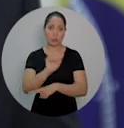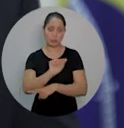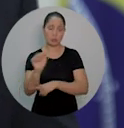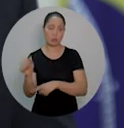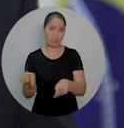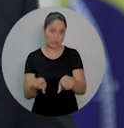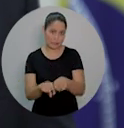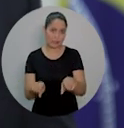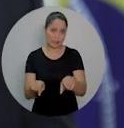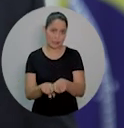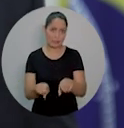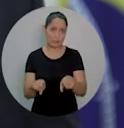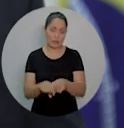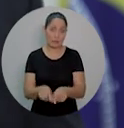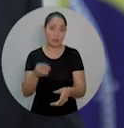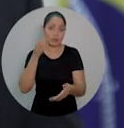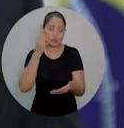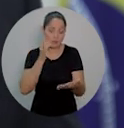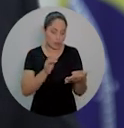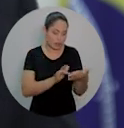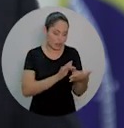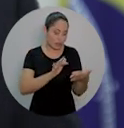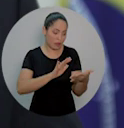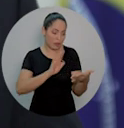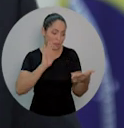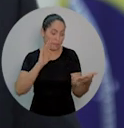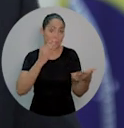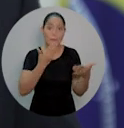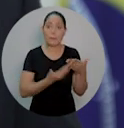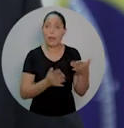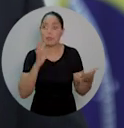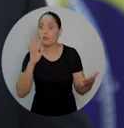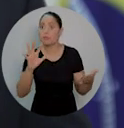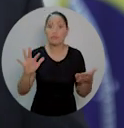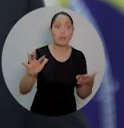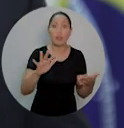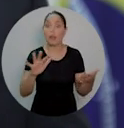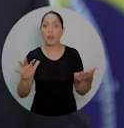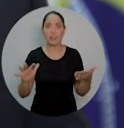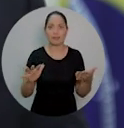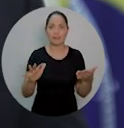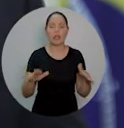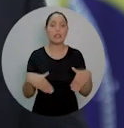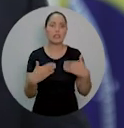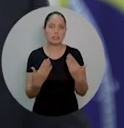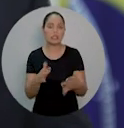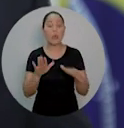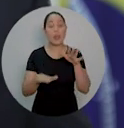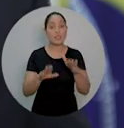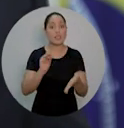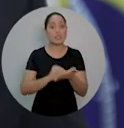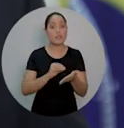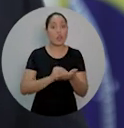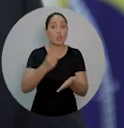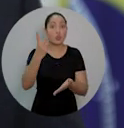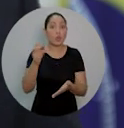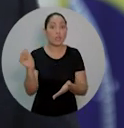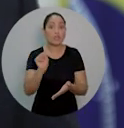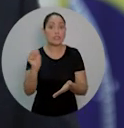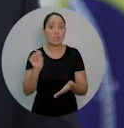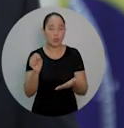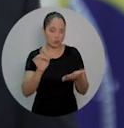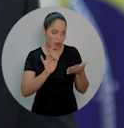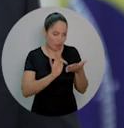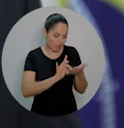momento em que estão conduzindo os veículos, deixam de ter atenção exclusiva no trânsito. Há estudos em que demonstram que uma desatenção de 2 segundos